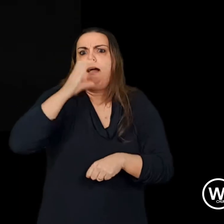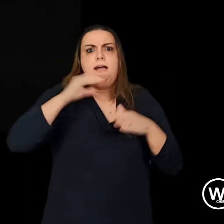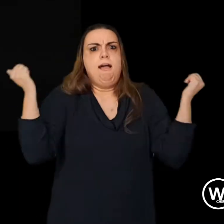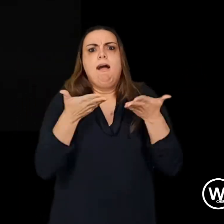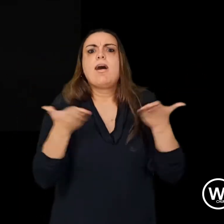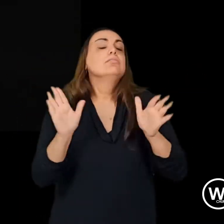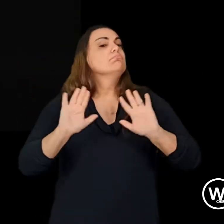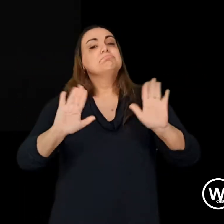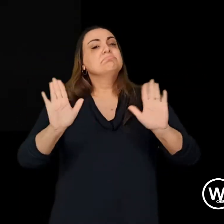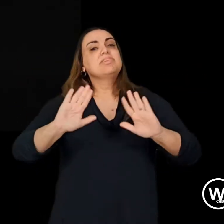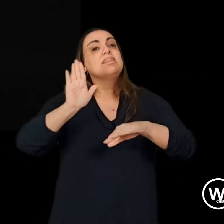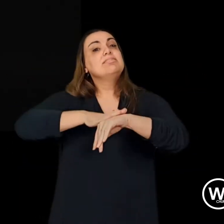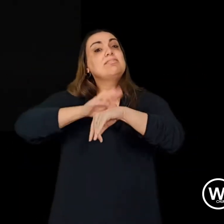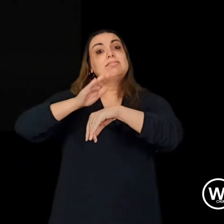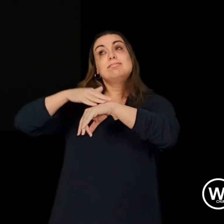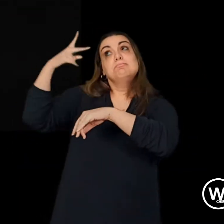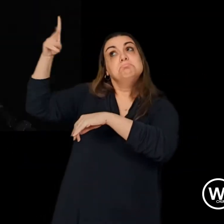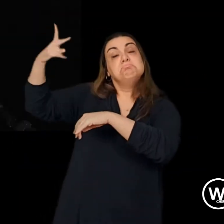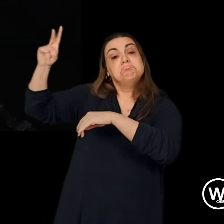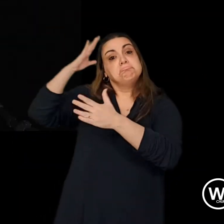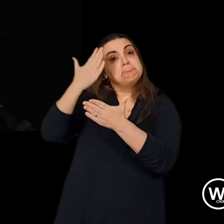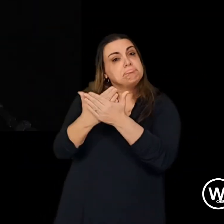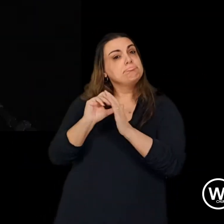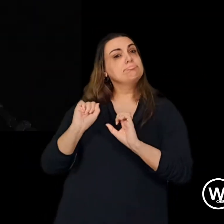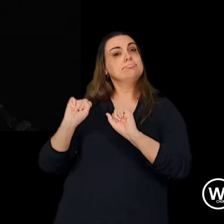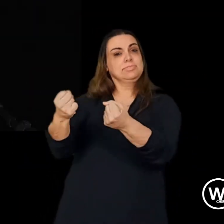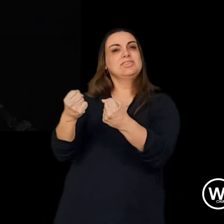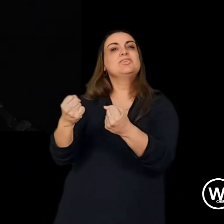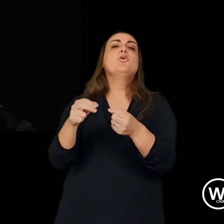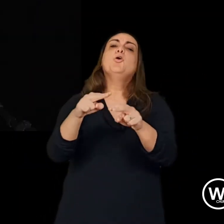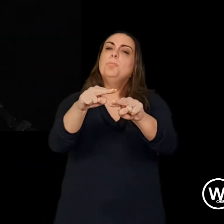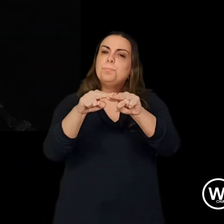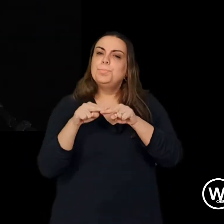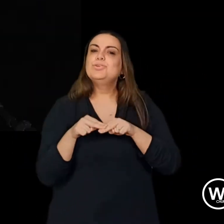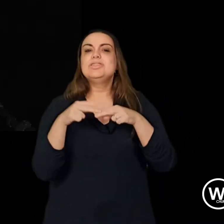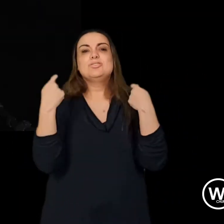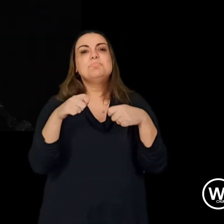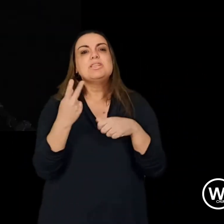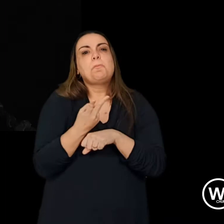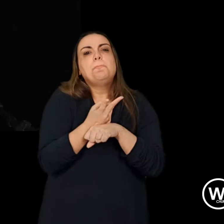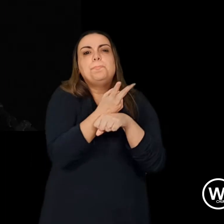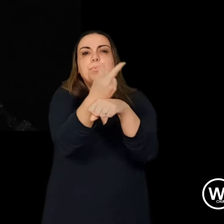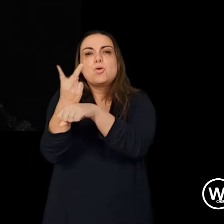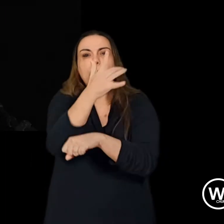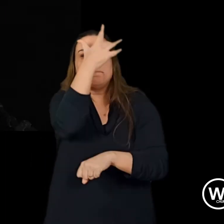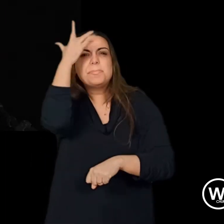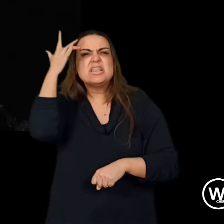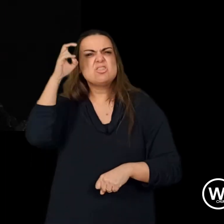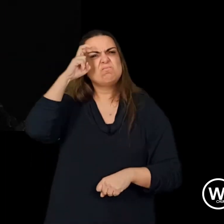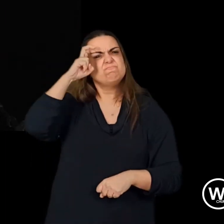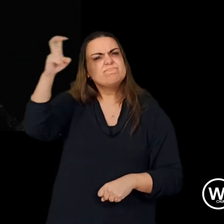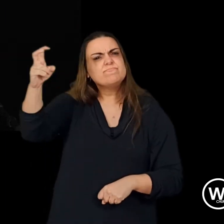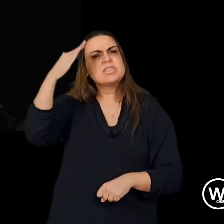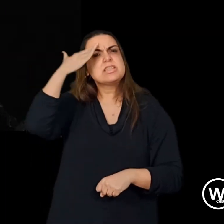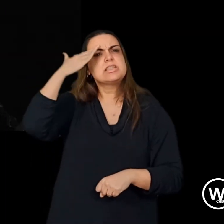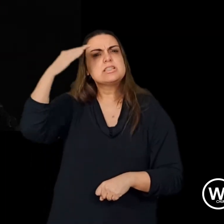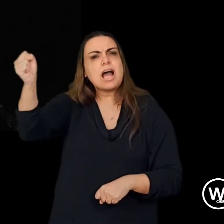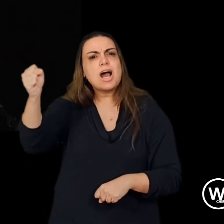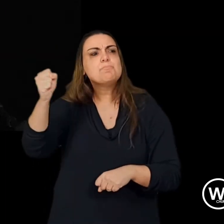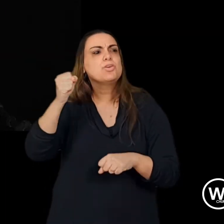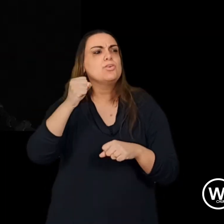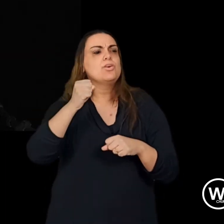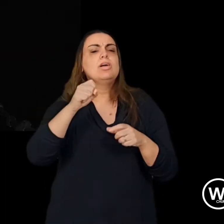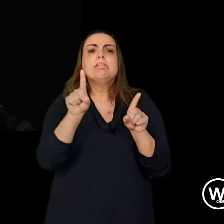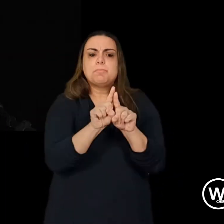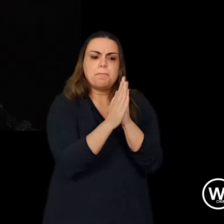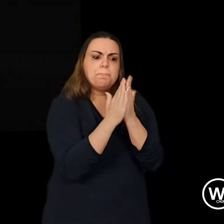vem no tempo de Deus. Por isso precisamos seguir conselhos dos sábios que inspiraram